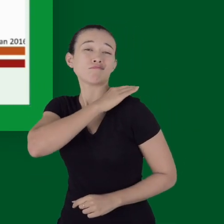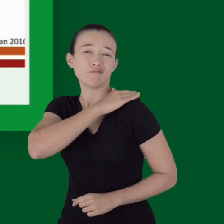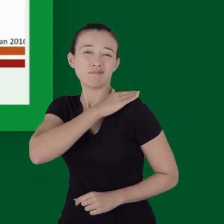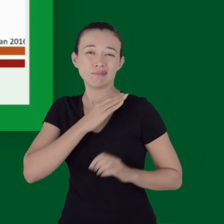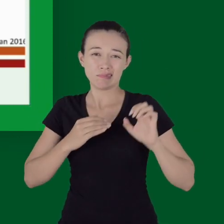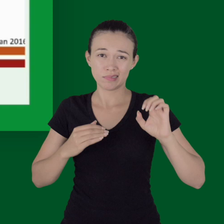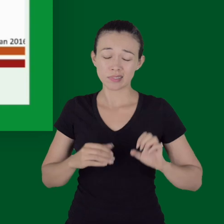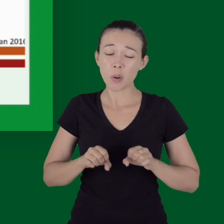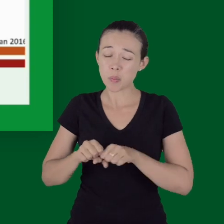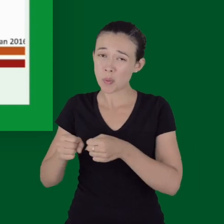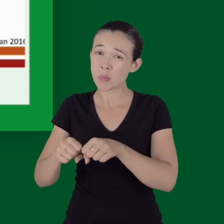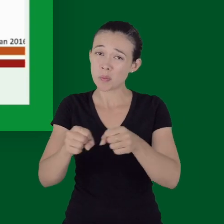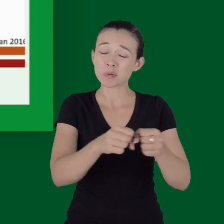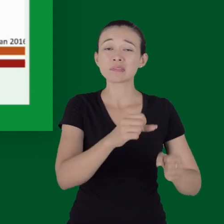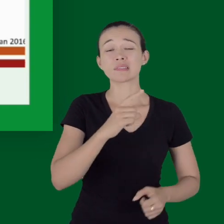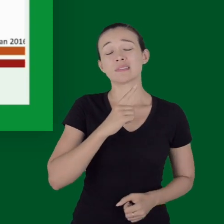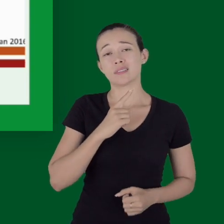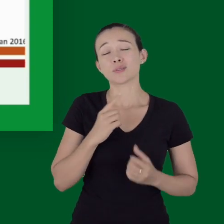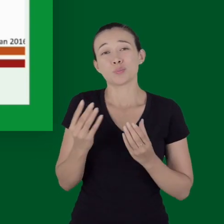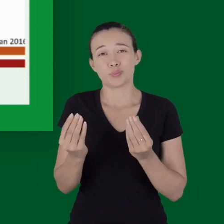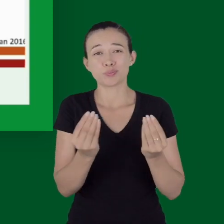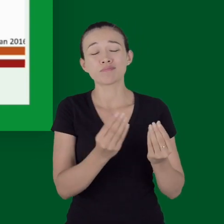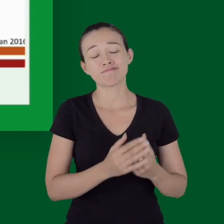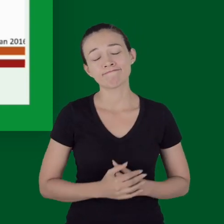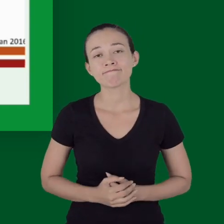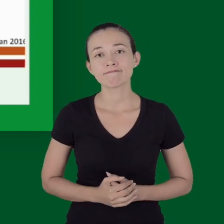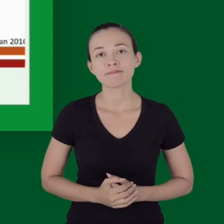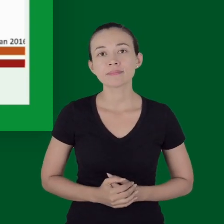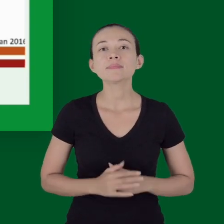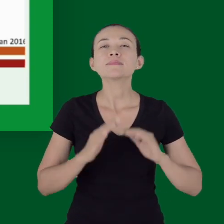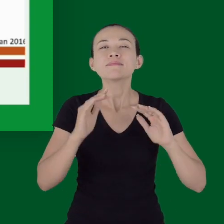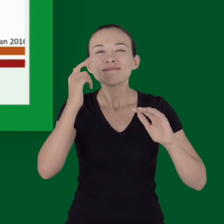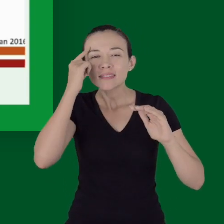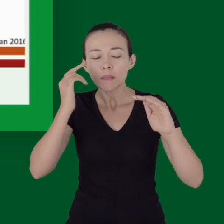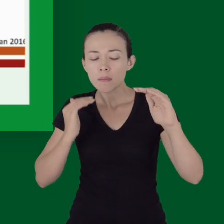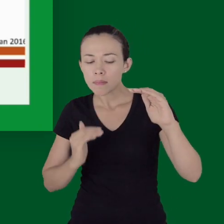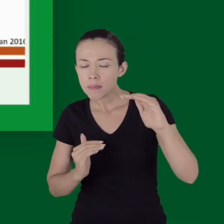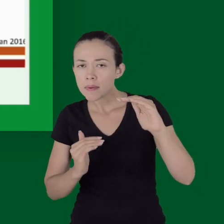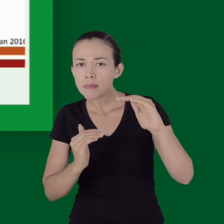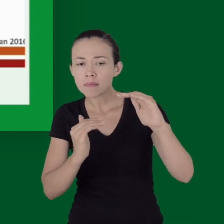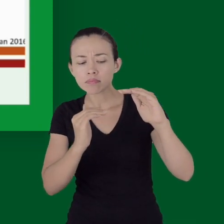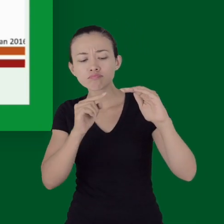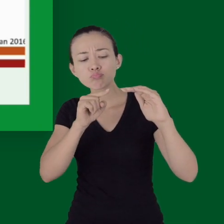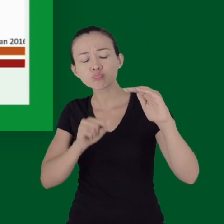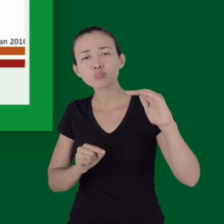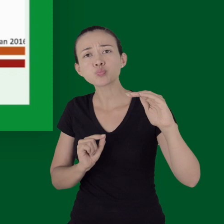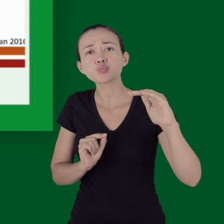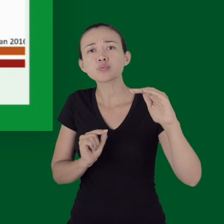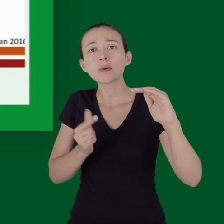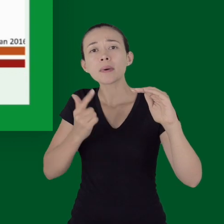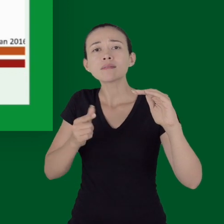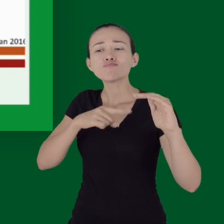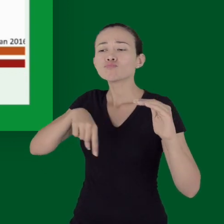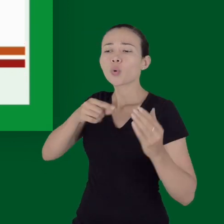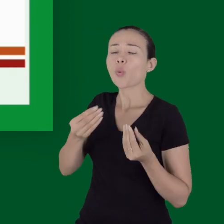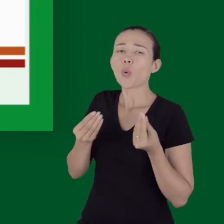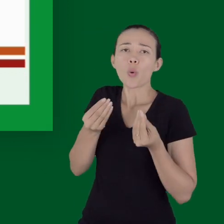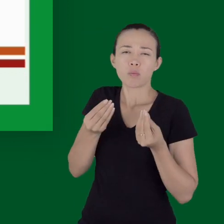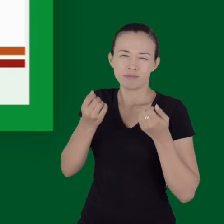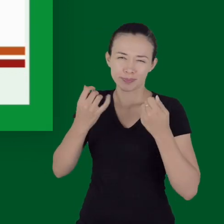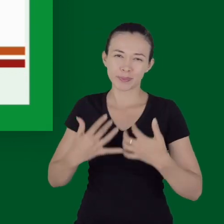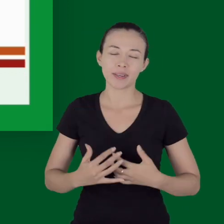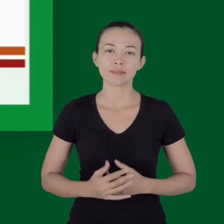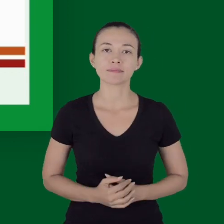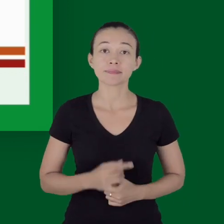Vamos, então, falar aqui sobre cada um desses graus e a conduta em cada um deles, certo?